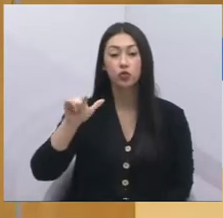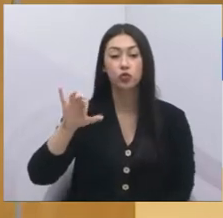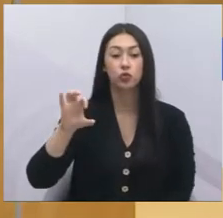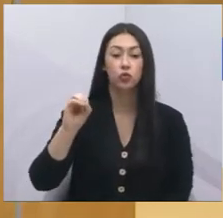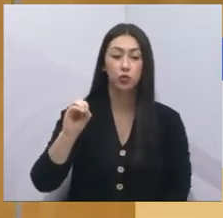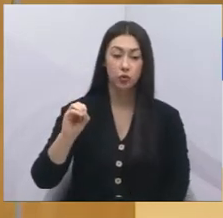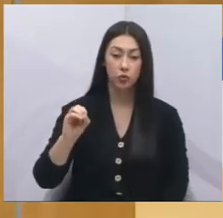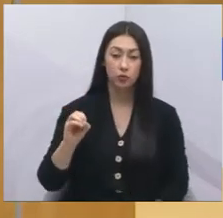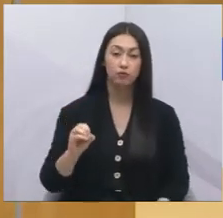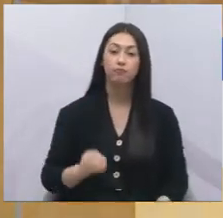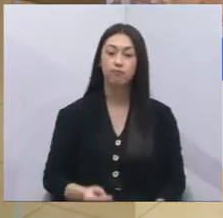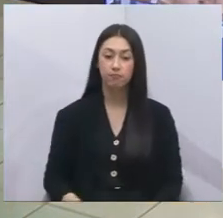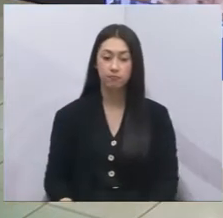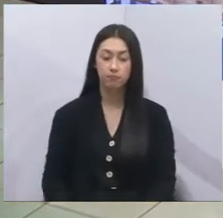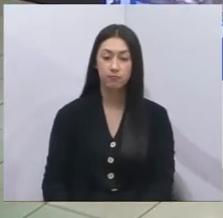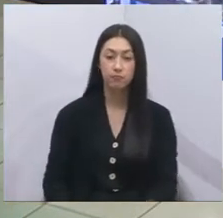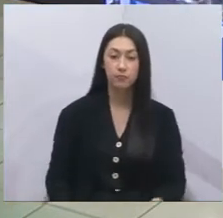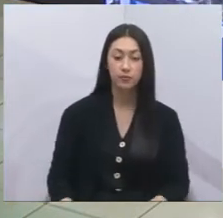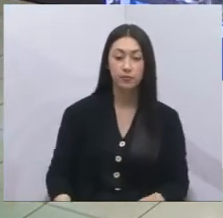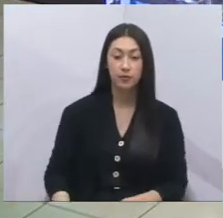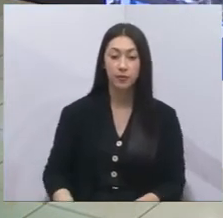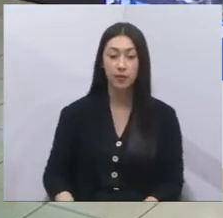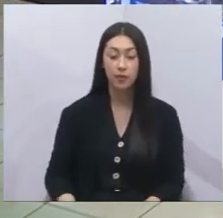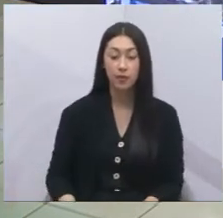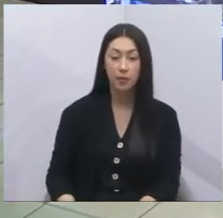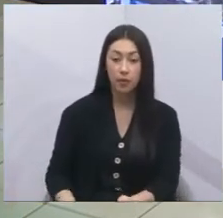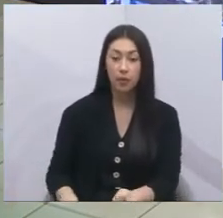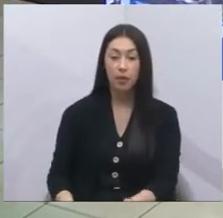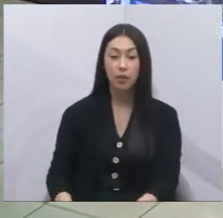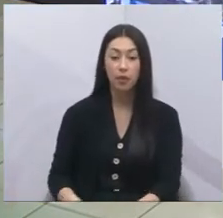aí. E aí, Júlio Pires? Bom, ó, eu fico